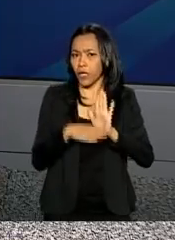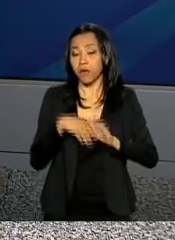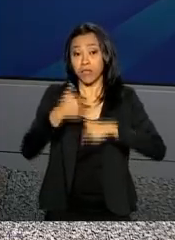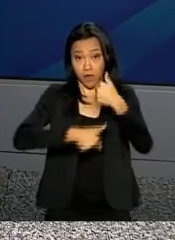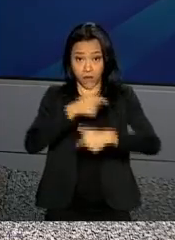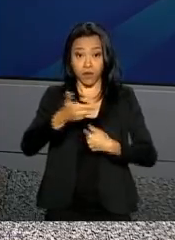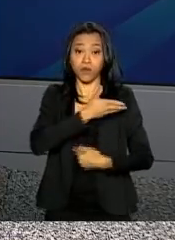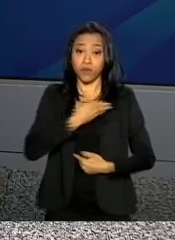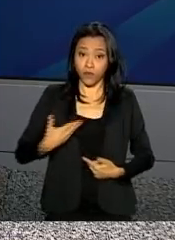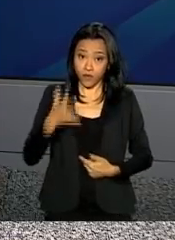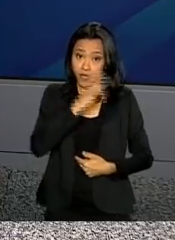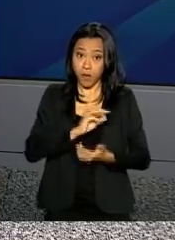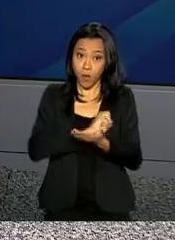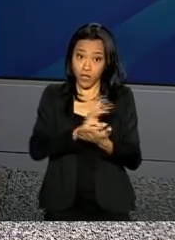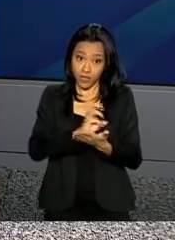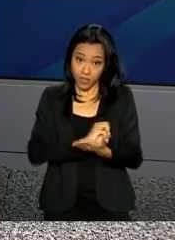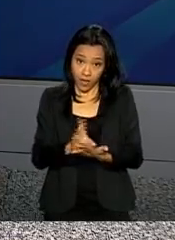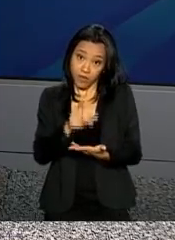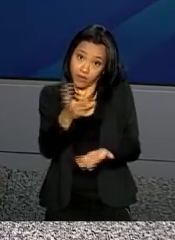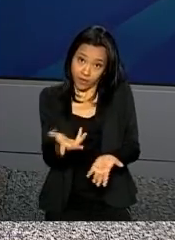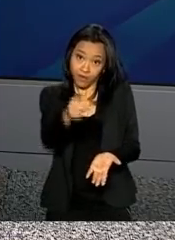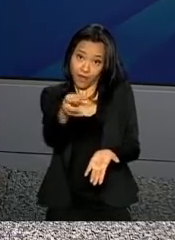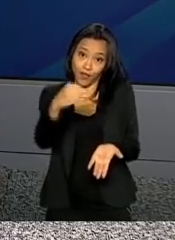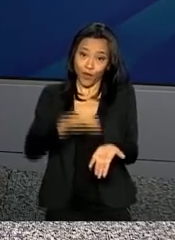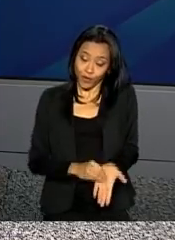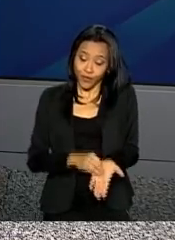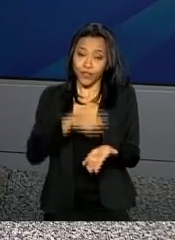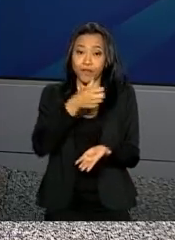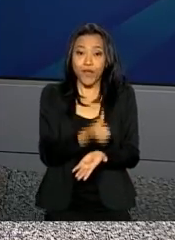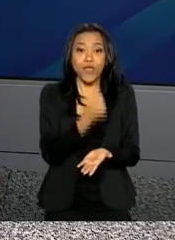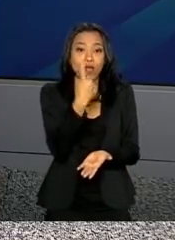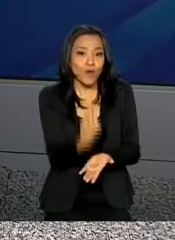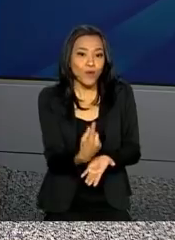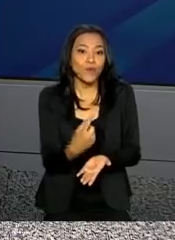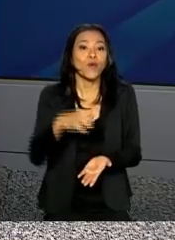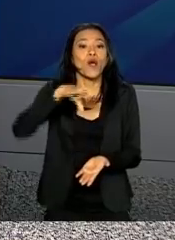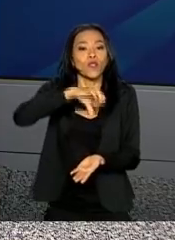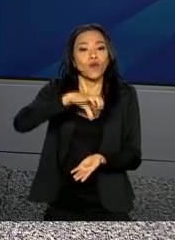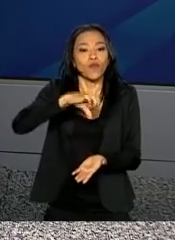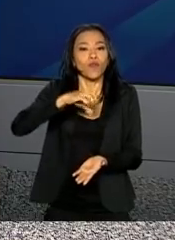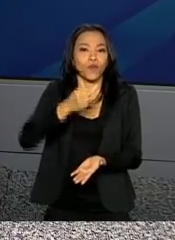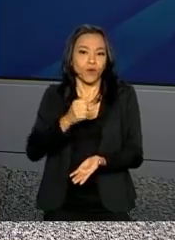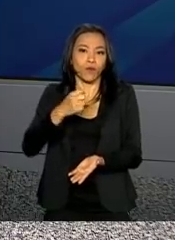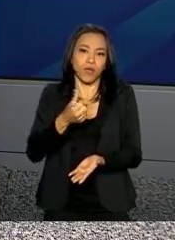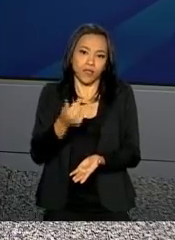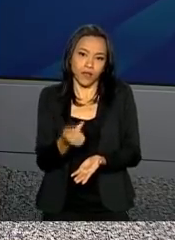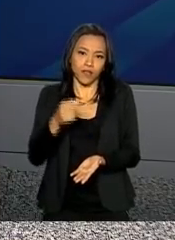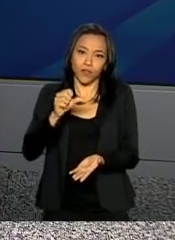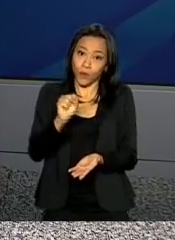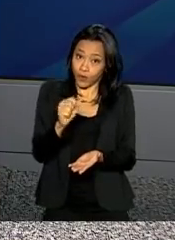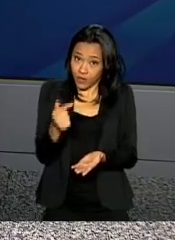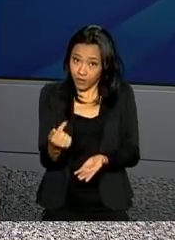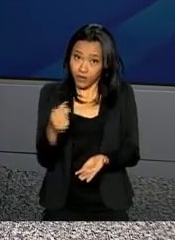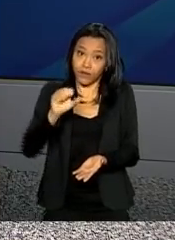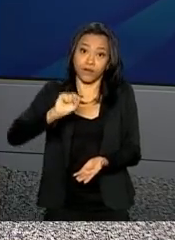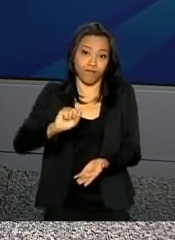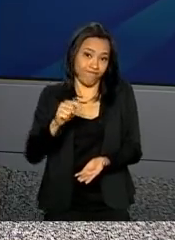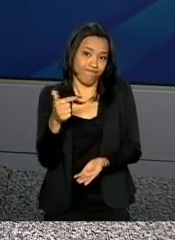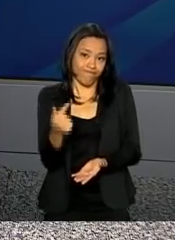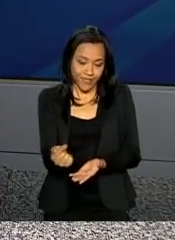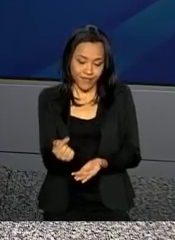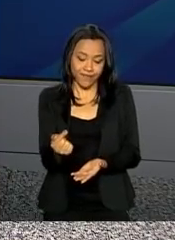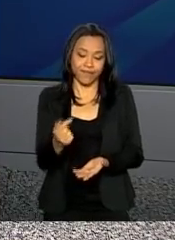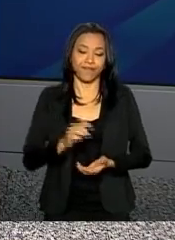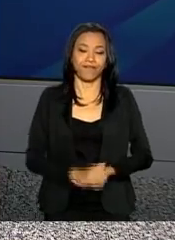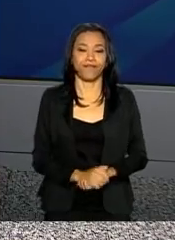Governo Federal para o nosso WhatsApp. Então, anote aí. É 61998-678787.